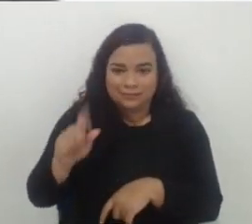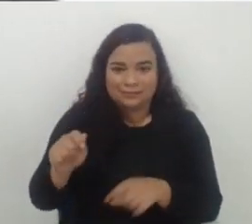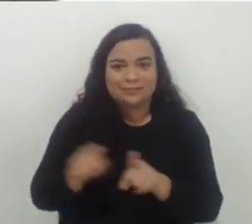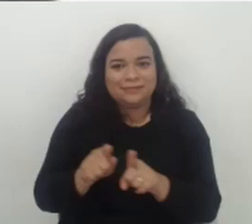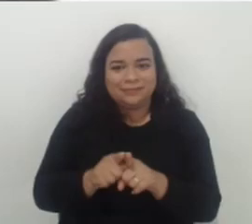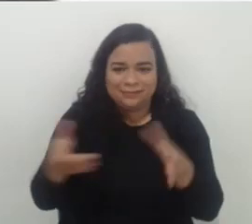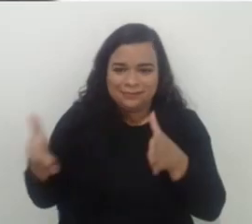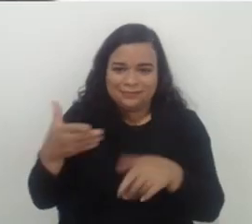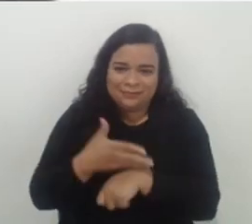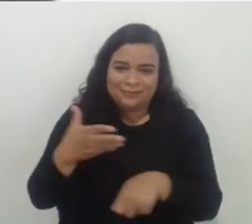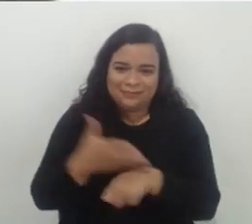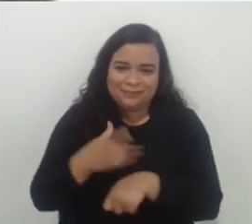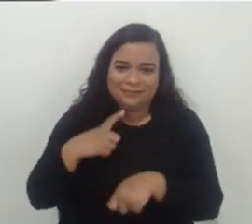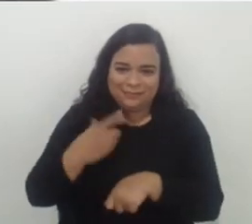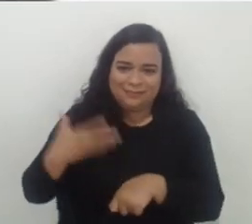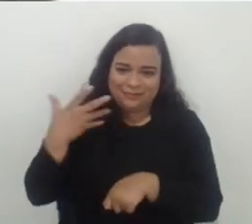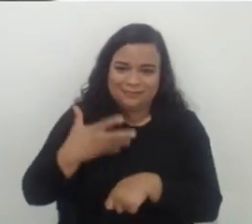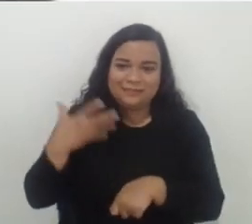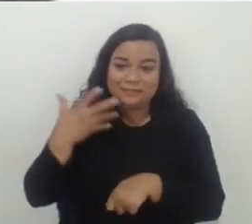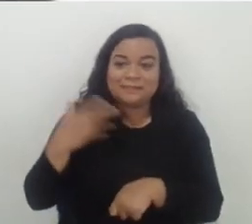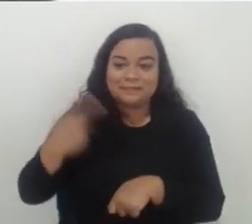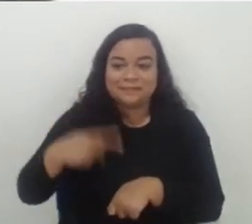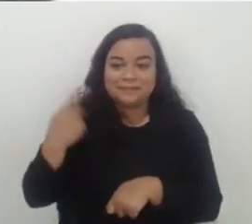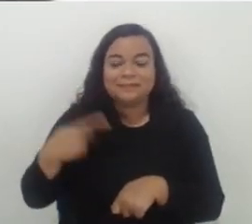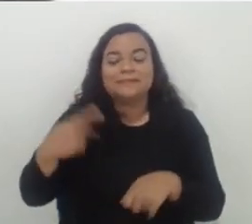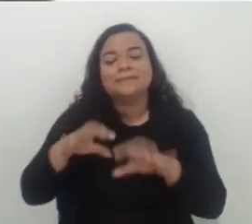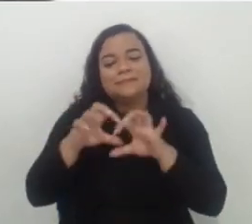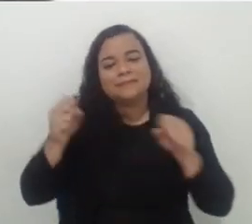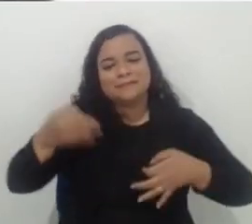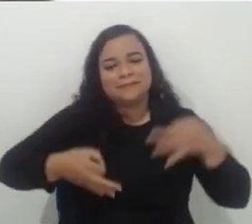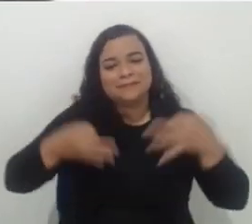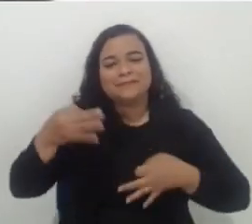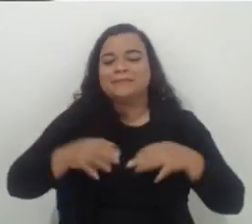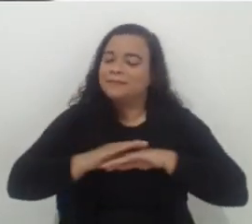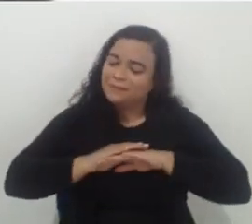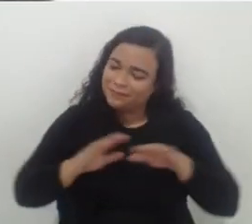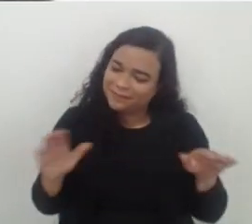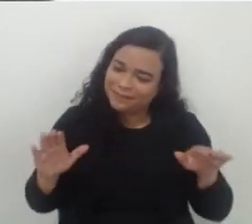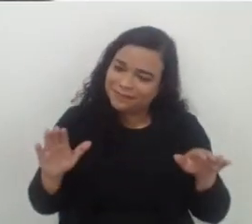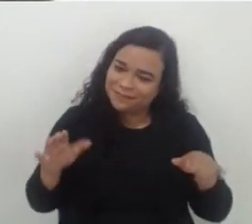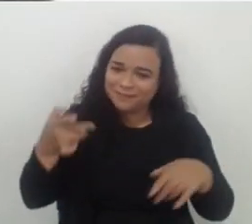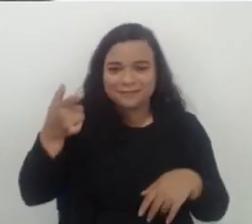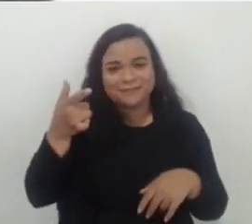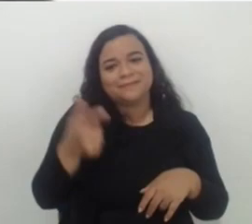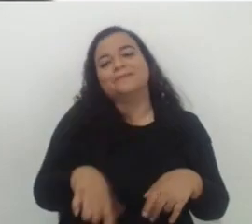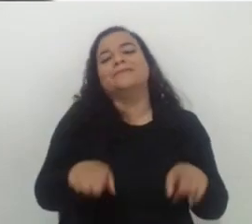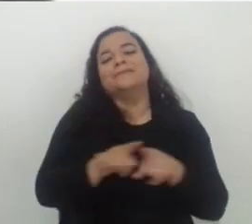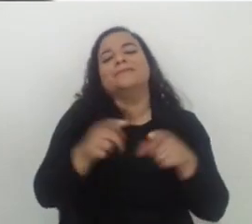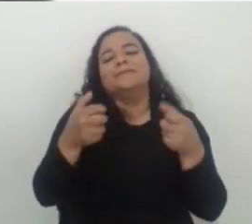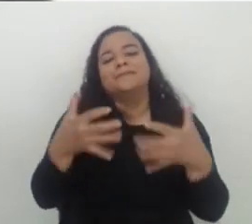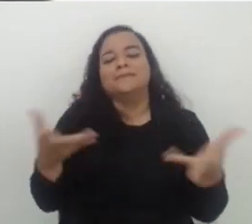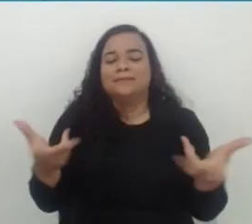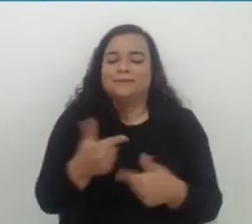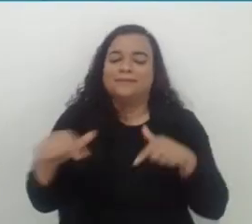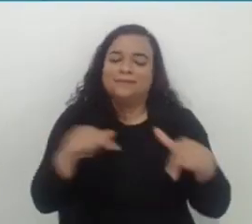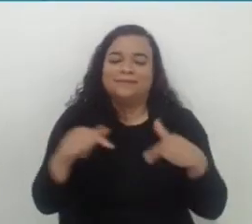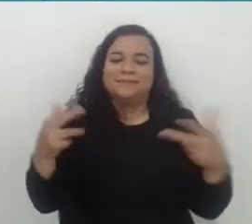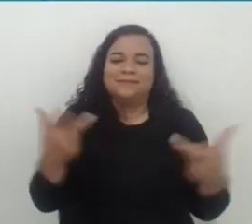das sessões nesse Tribunal de Justiça. E é isso, né? Renovar um desejo de excelente trabalho a todos.